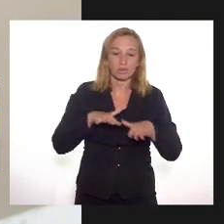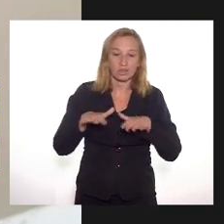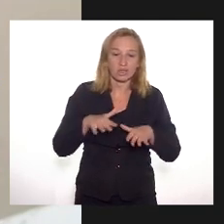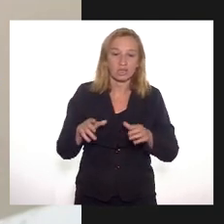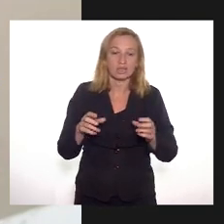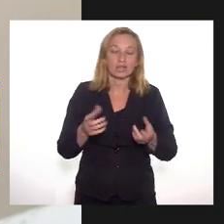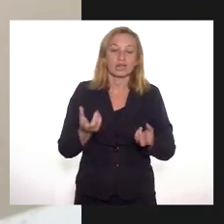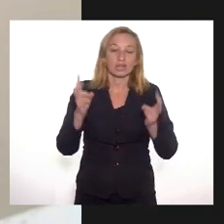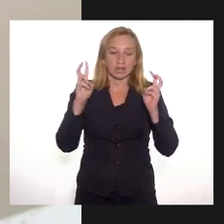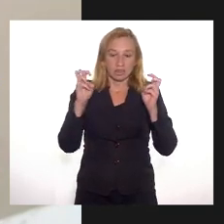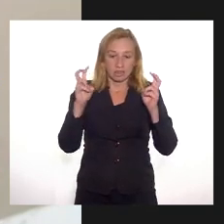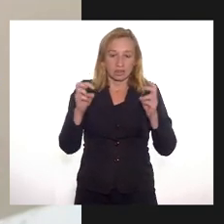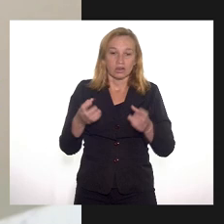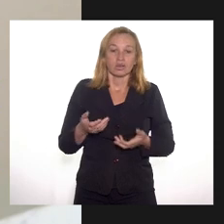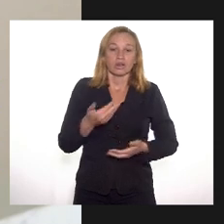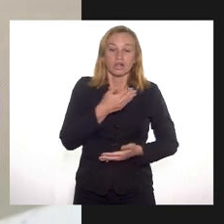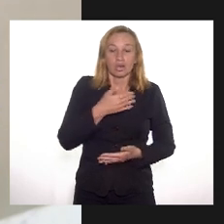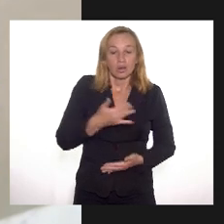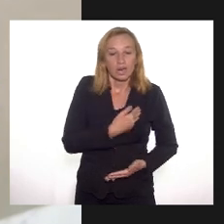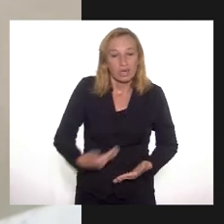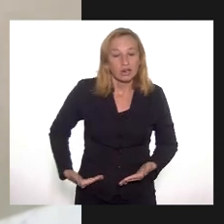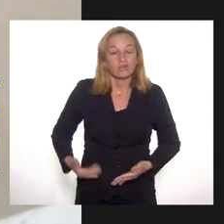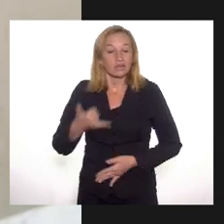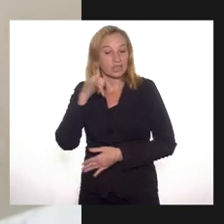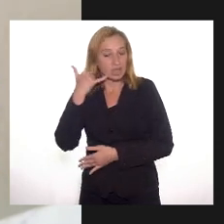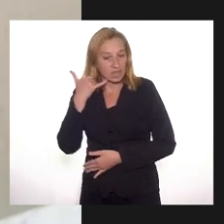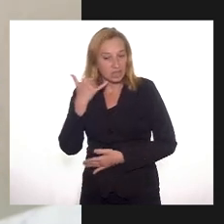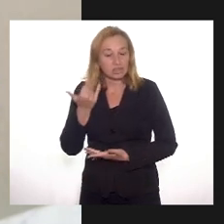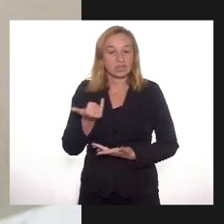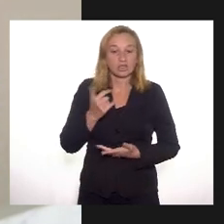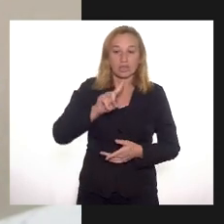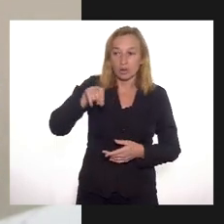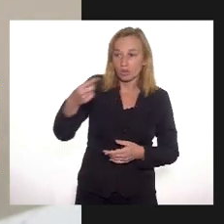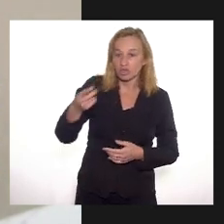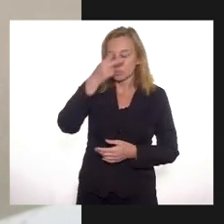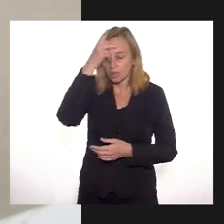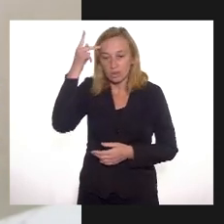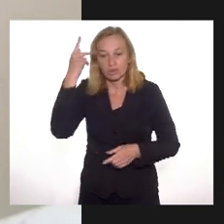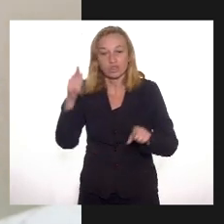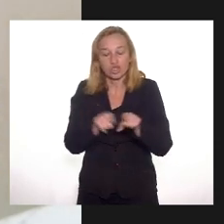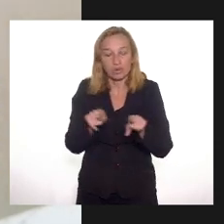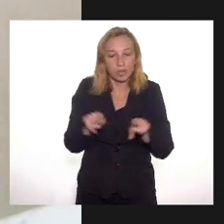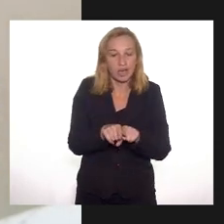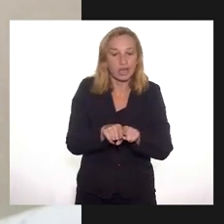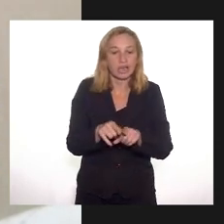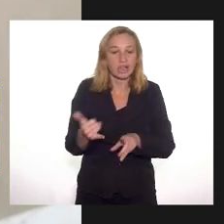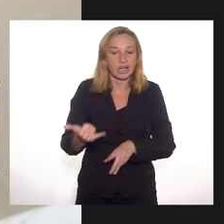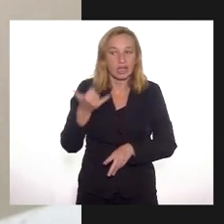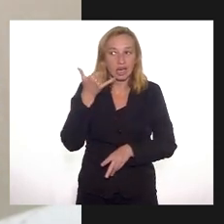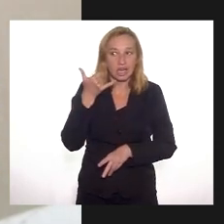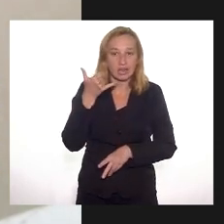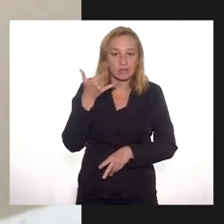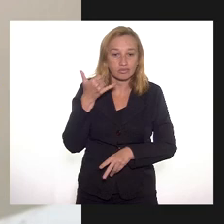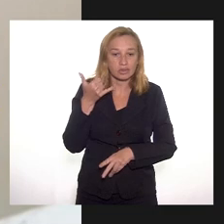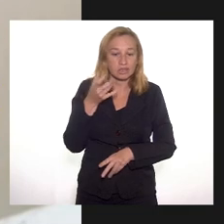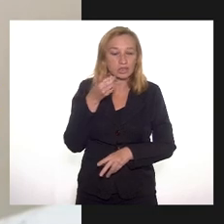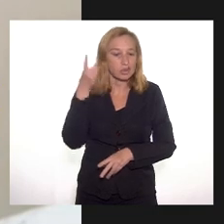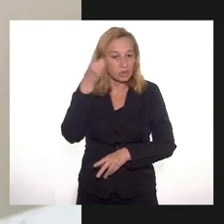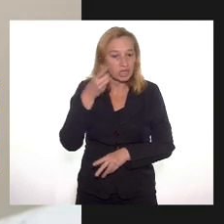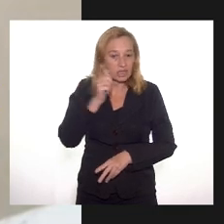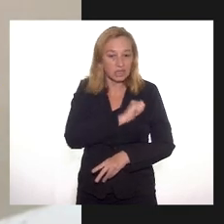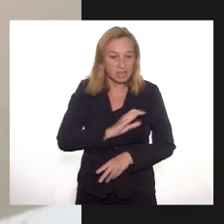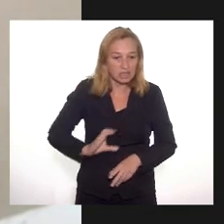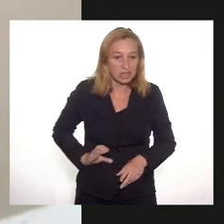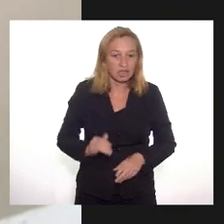queria agradecer, que eu liguei para o governador, liguei para várias outras pessoas, inclusive liguei também para o deputado André